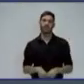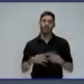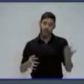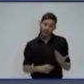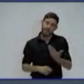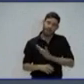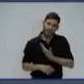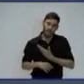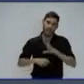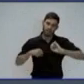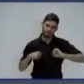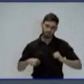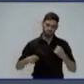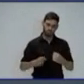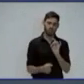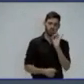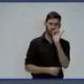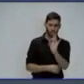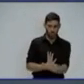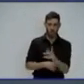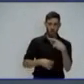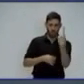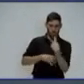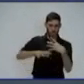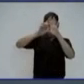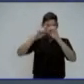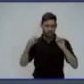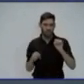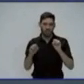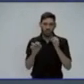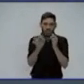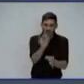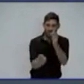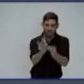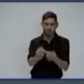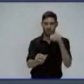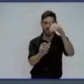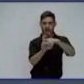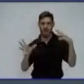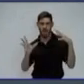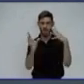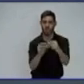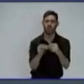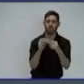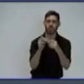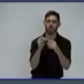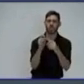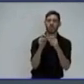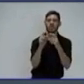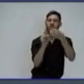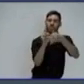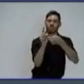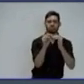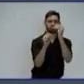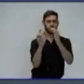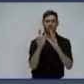colegas, em defesa não apenas do nosso tribunal, mas de toda a justiça eleitoral, e não apenas dos magistrados, mas de todos